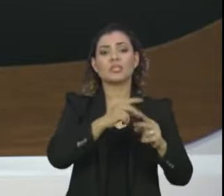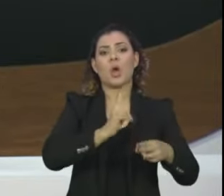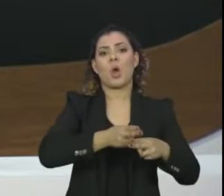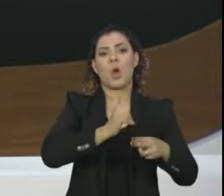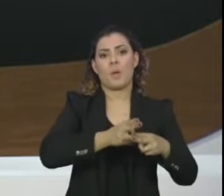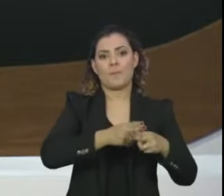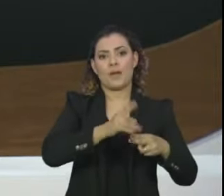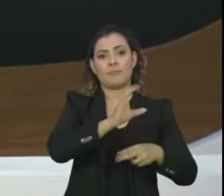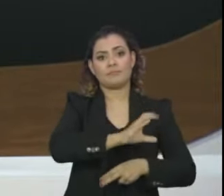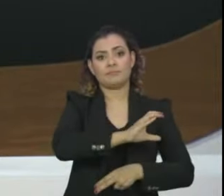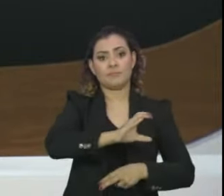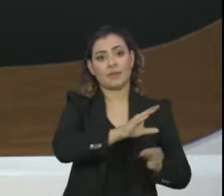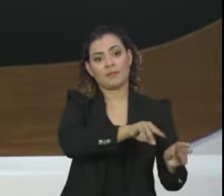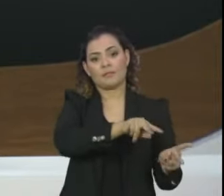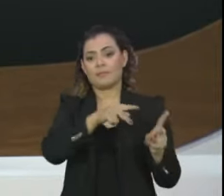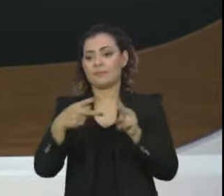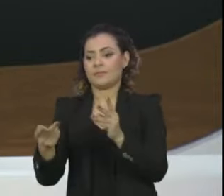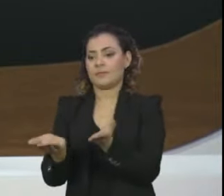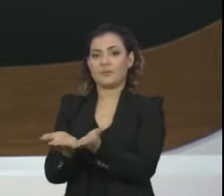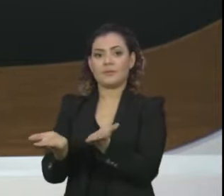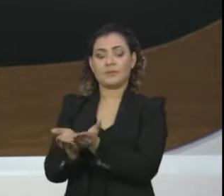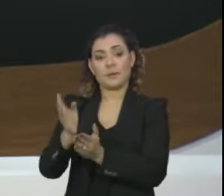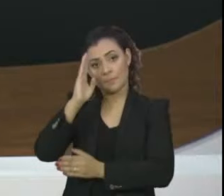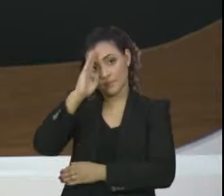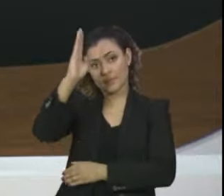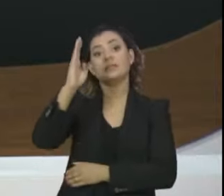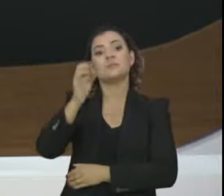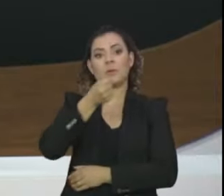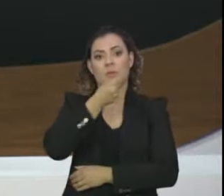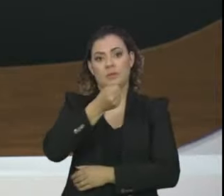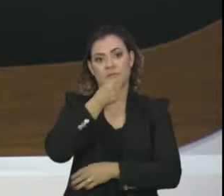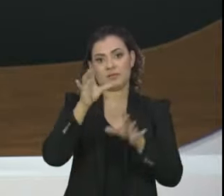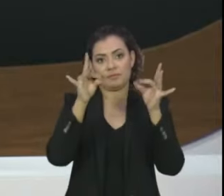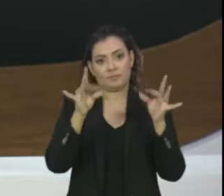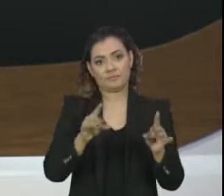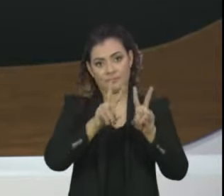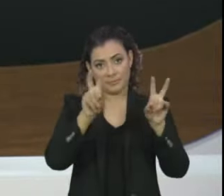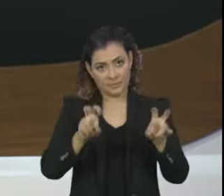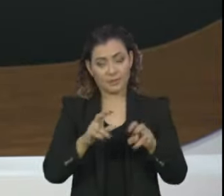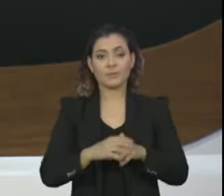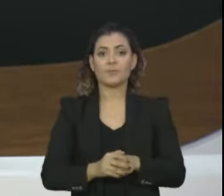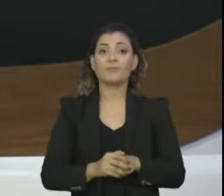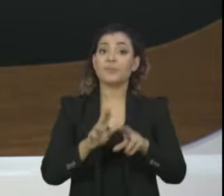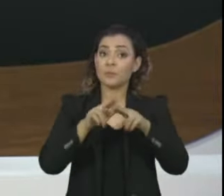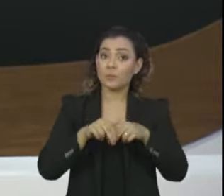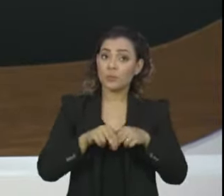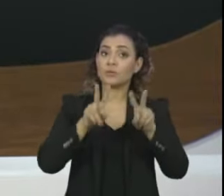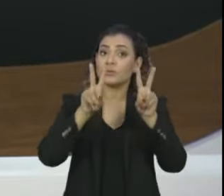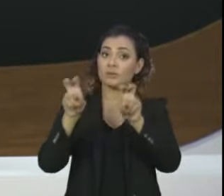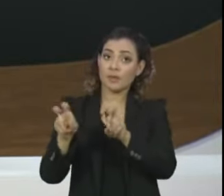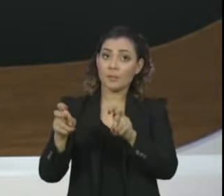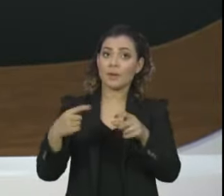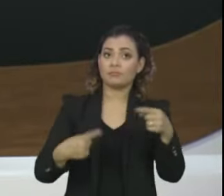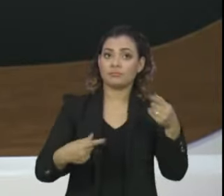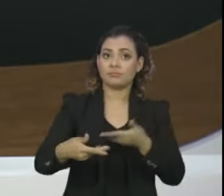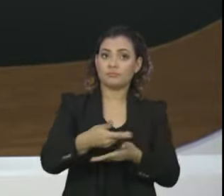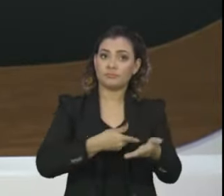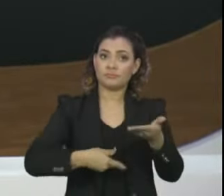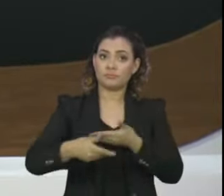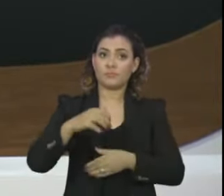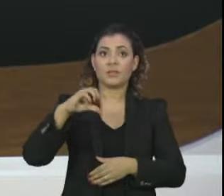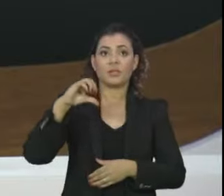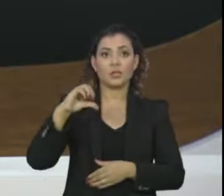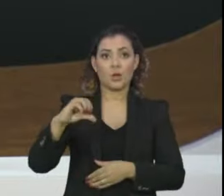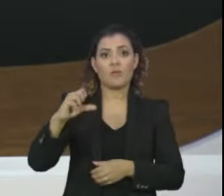para as denominações evangélicas foi o Ponto Central da entrevista Cacá tratar desse fenômeno que nos